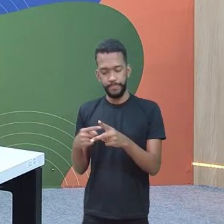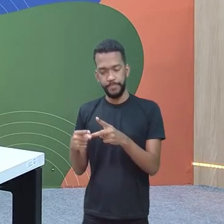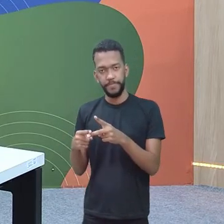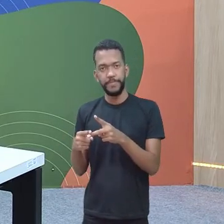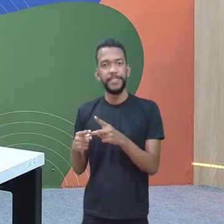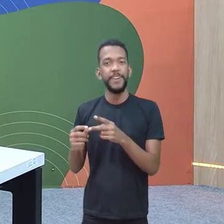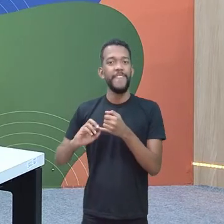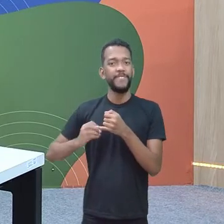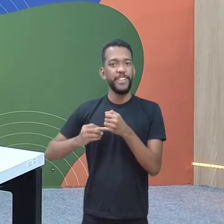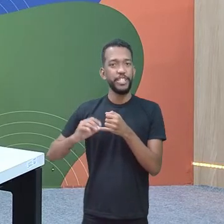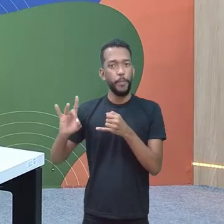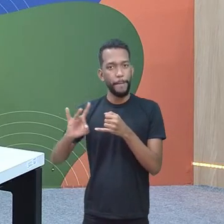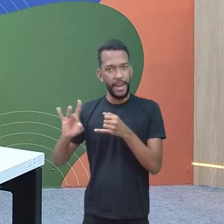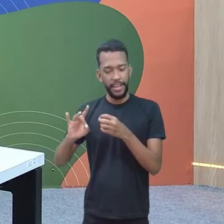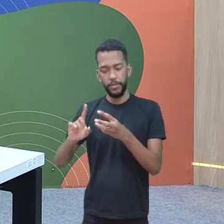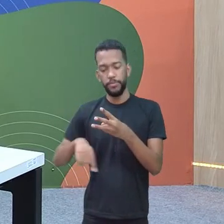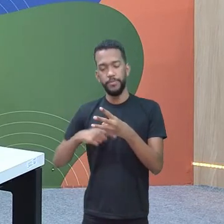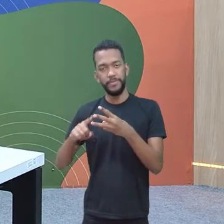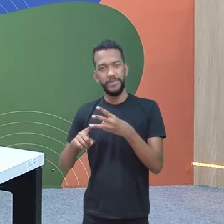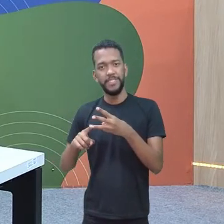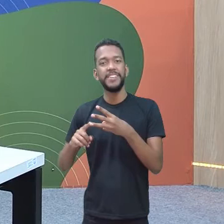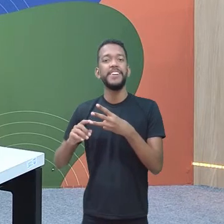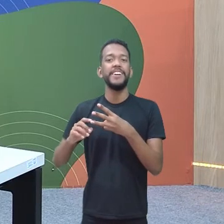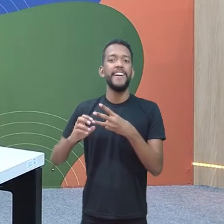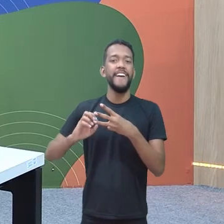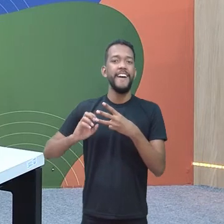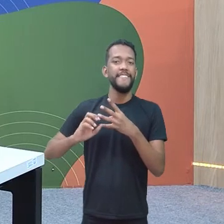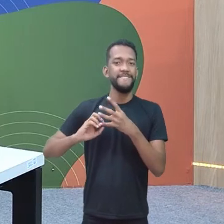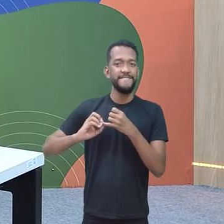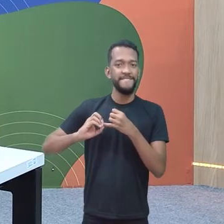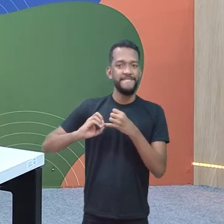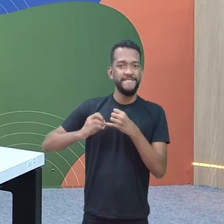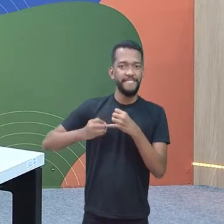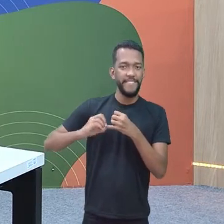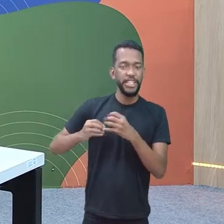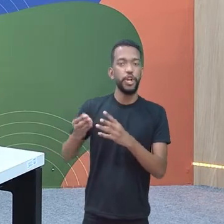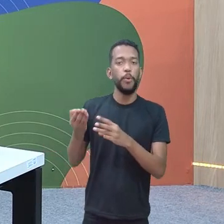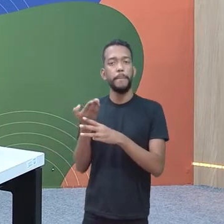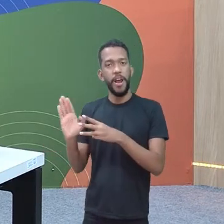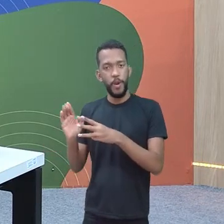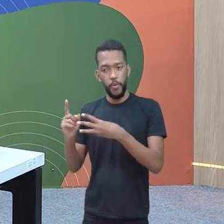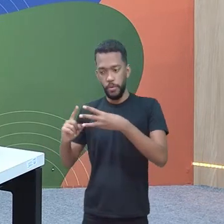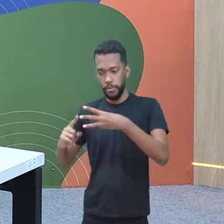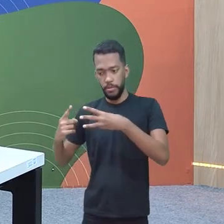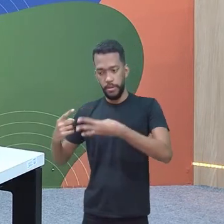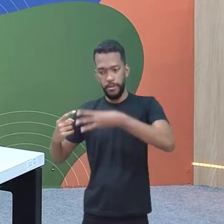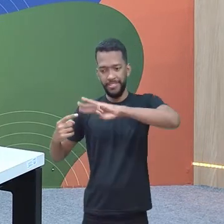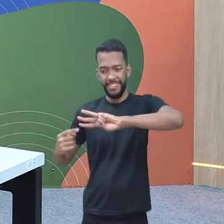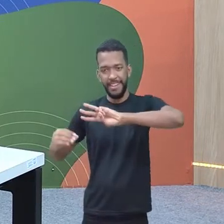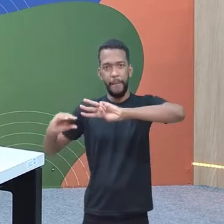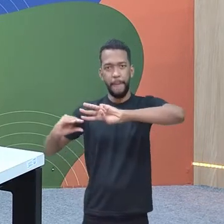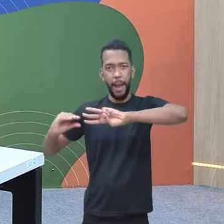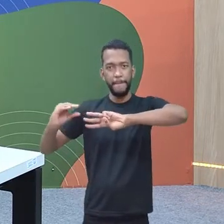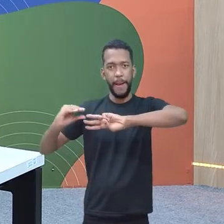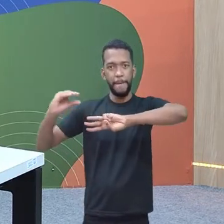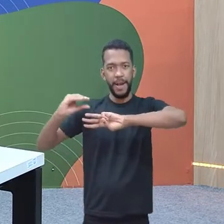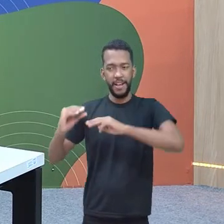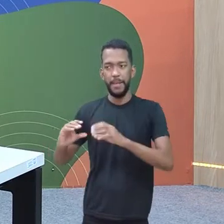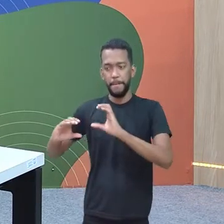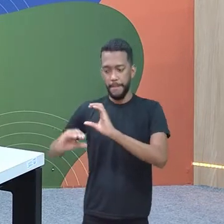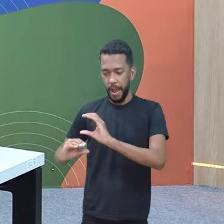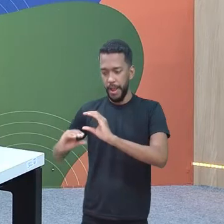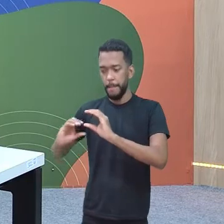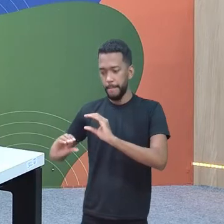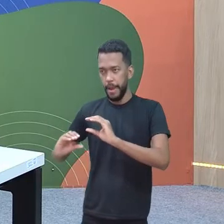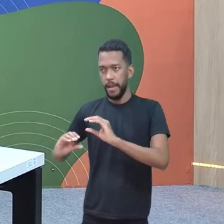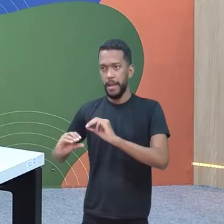preto e o feijão branco. Nós temos 3 fases, não é isso? Agora eu tenho outro experimento aqui,